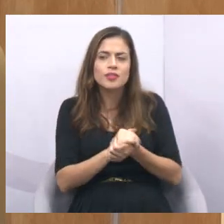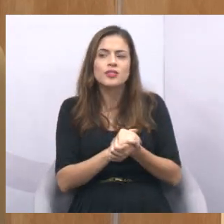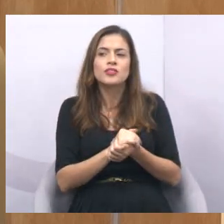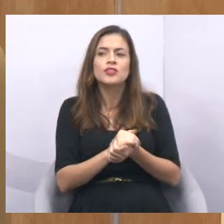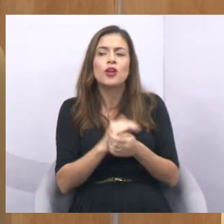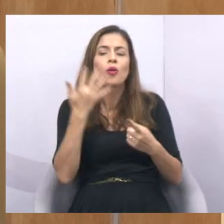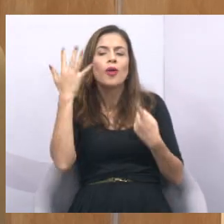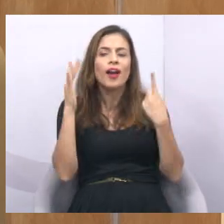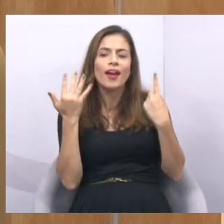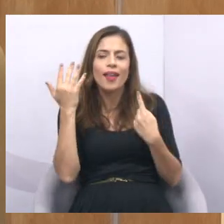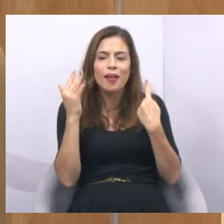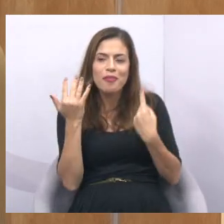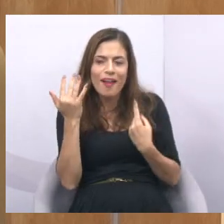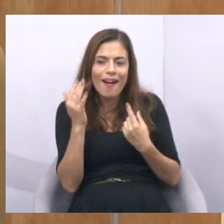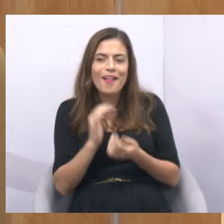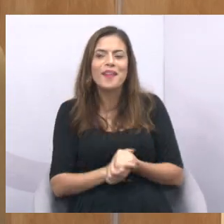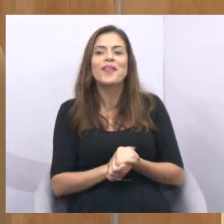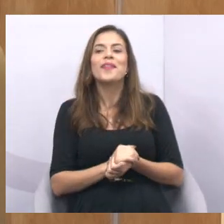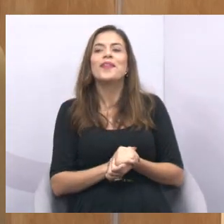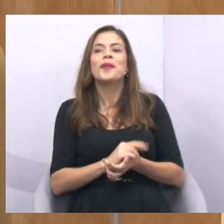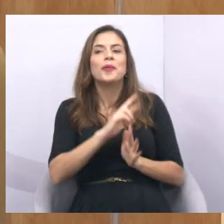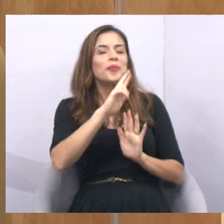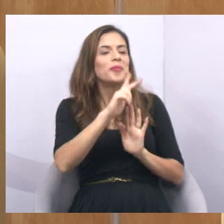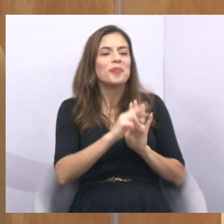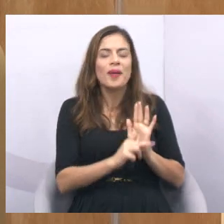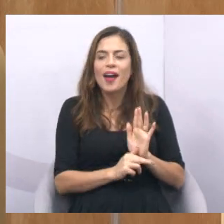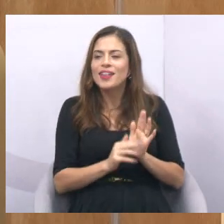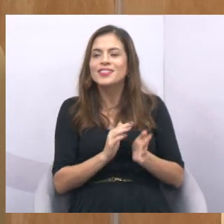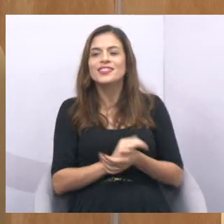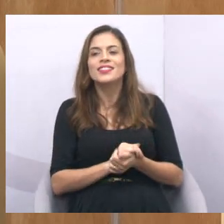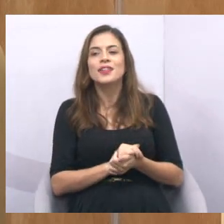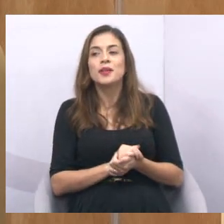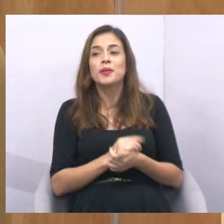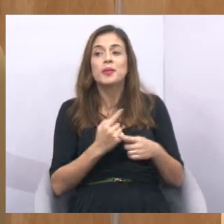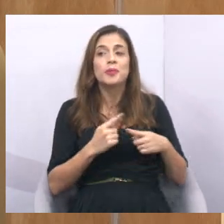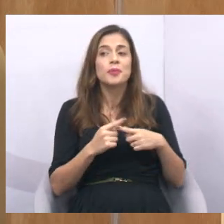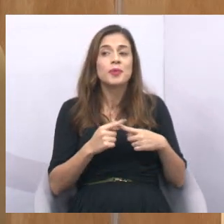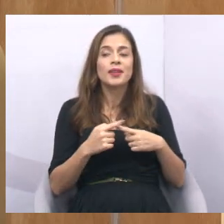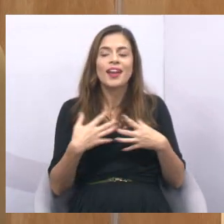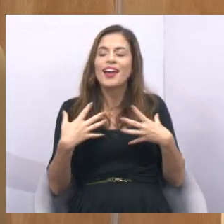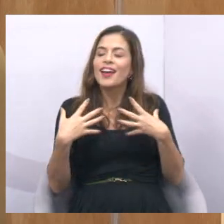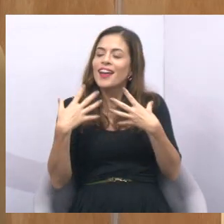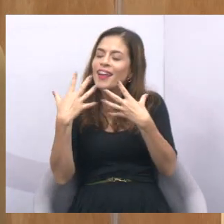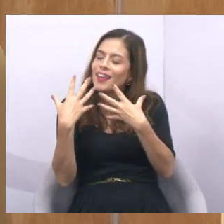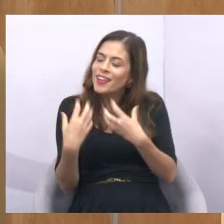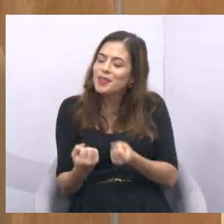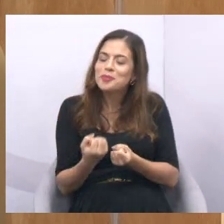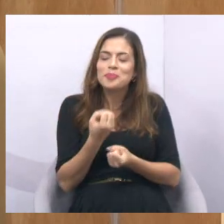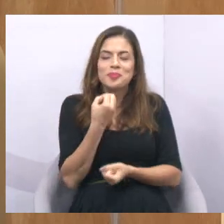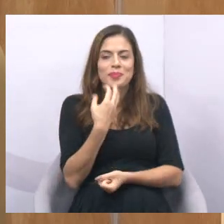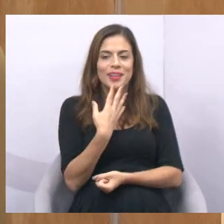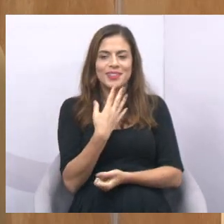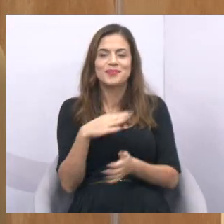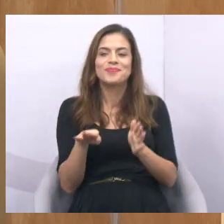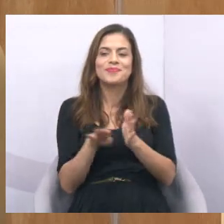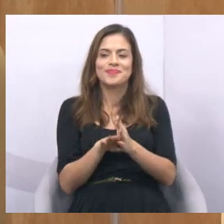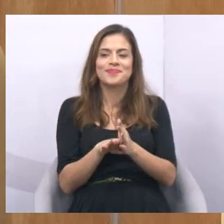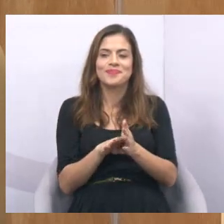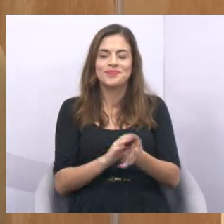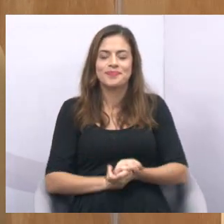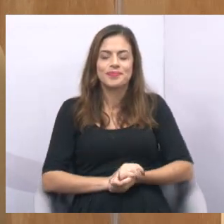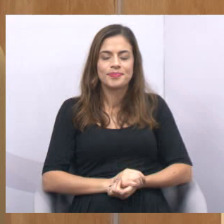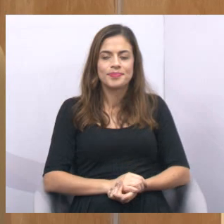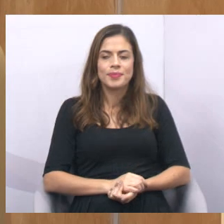de Jacareí, do Trianon, e tudo porque a gente, era como nós éramos recebidos, né? Vindo